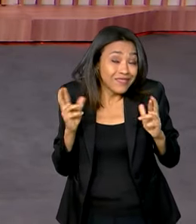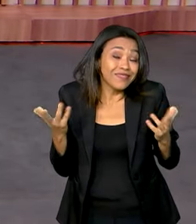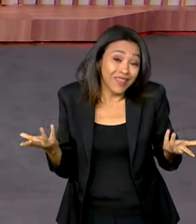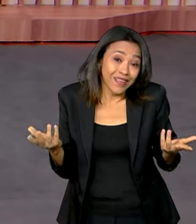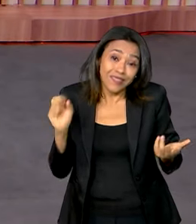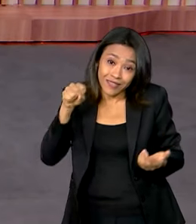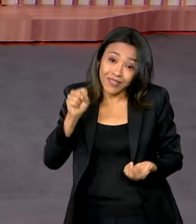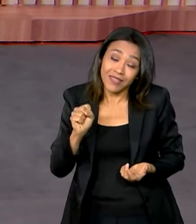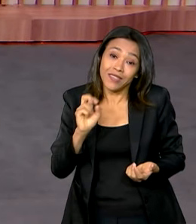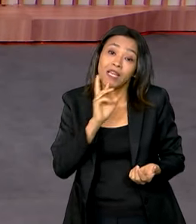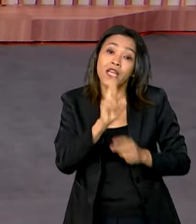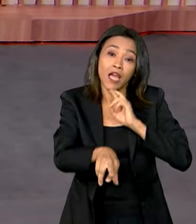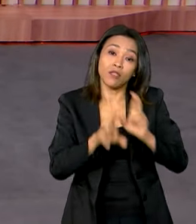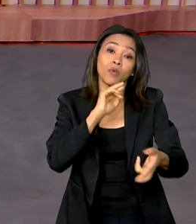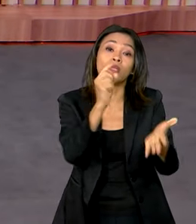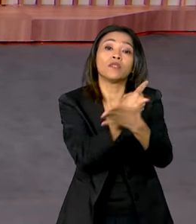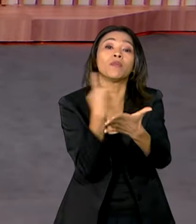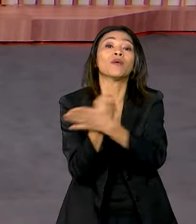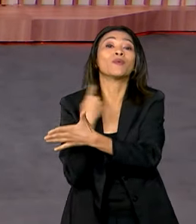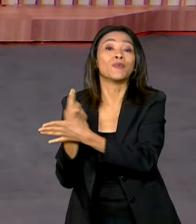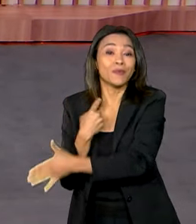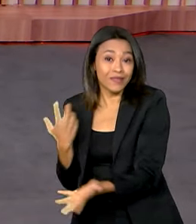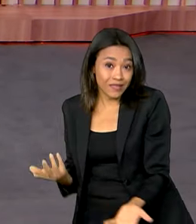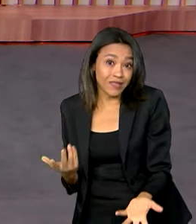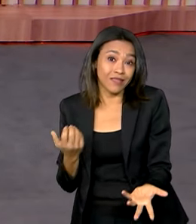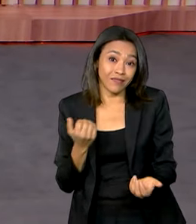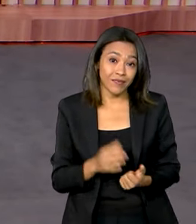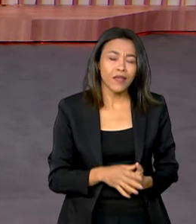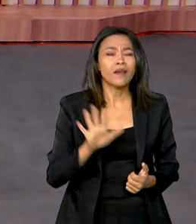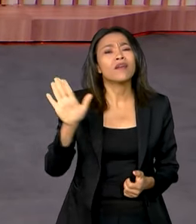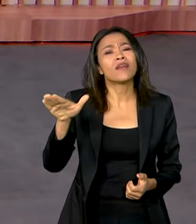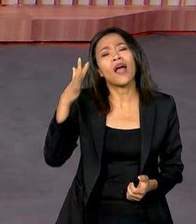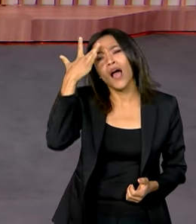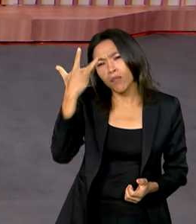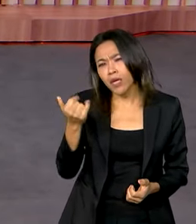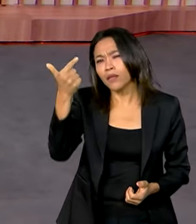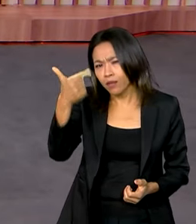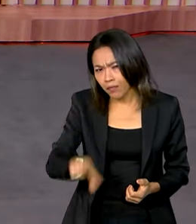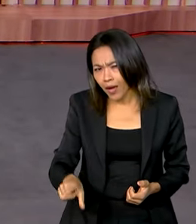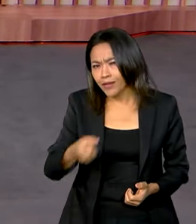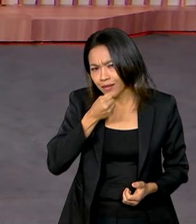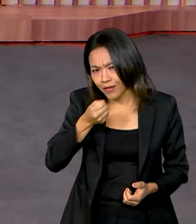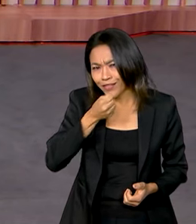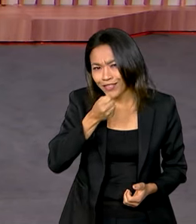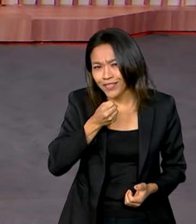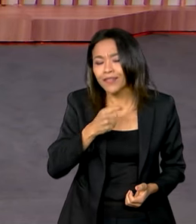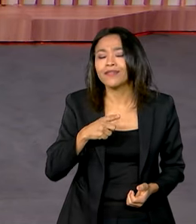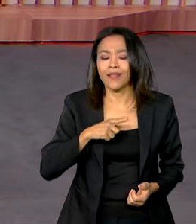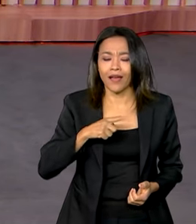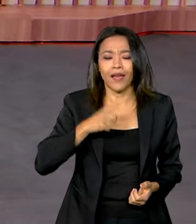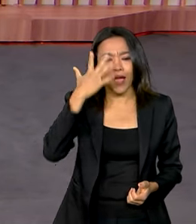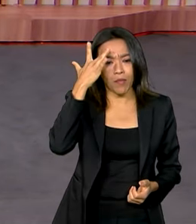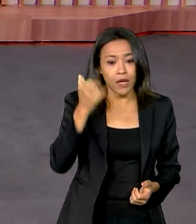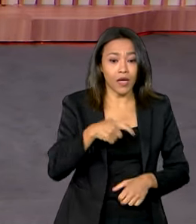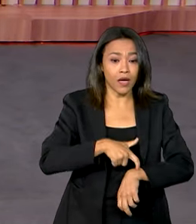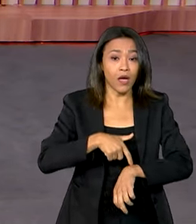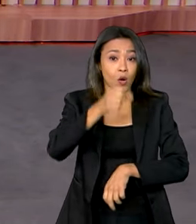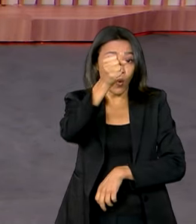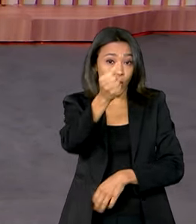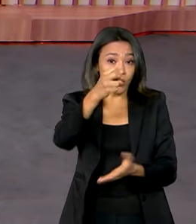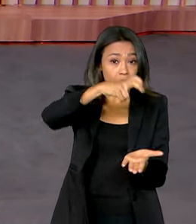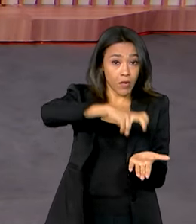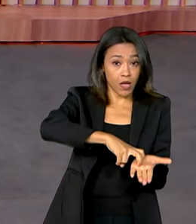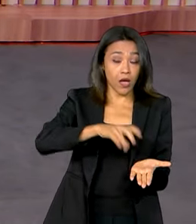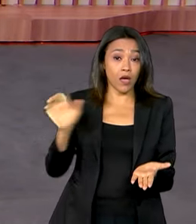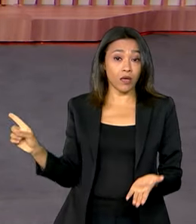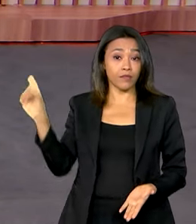para responder as perguntas dos Jornalistas de todo o país né Por falar nisso amanhã tem mais B Ministro amanhã tem mais amanhã a partir das 8 da manhã a gente